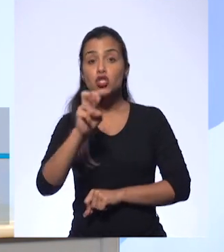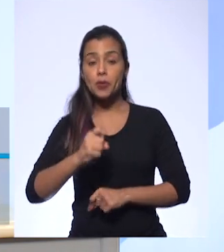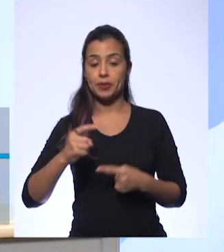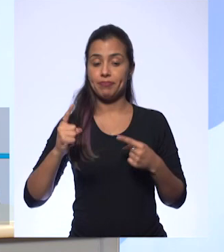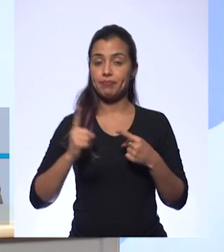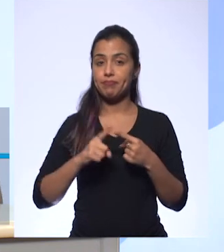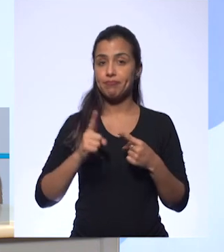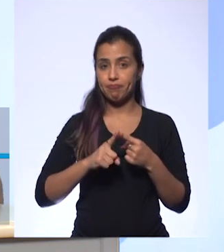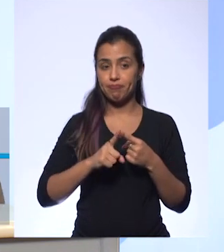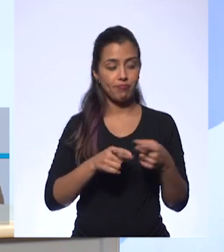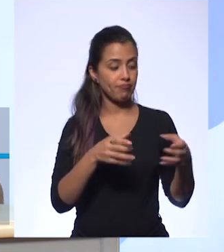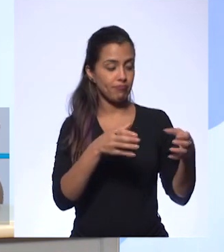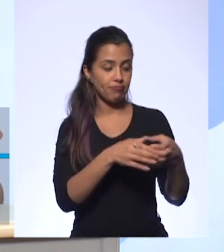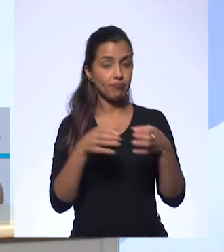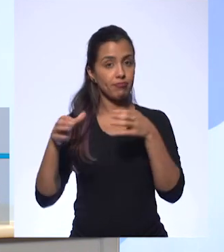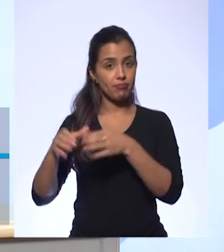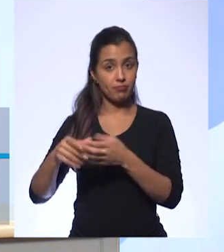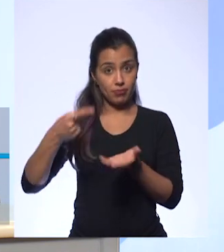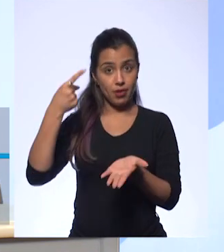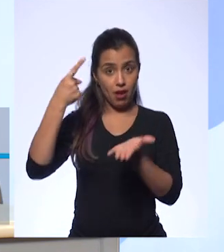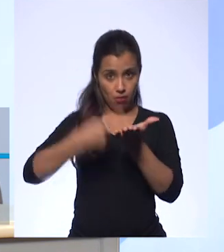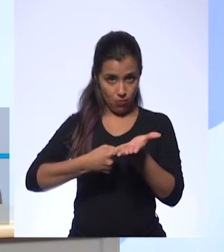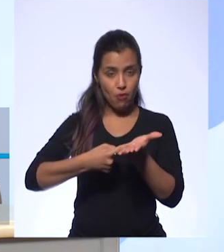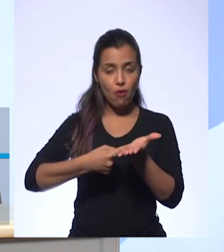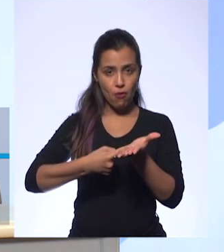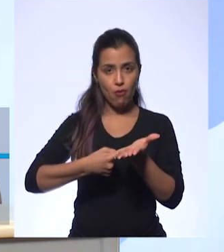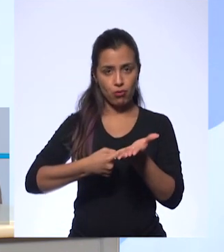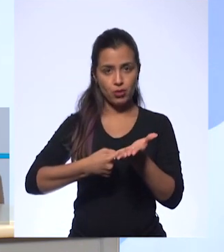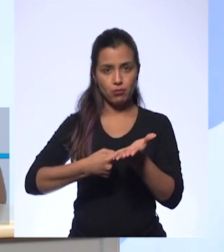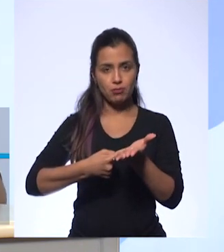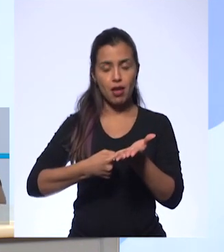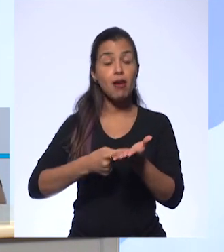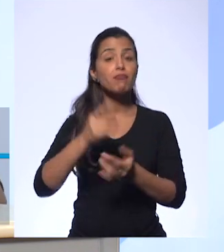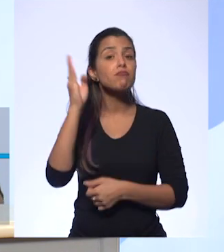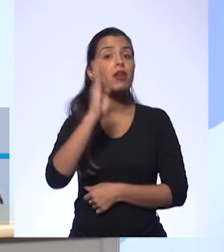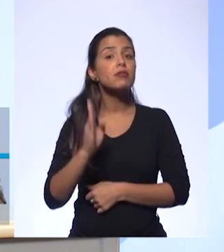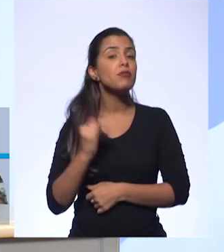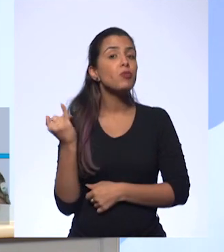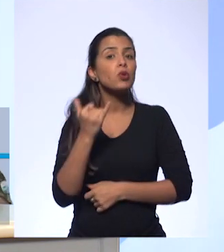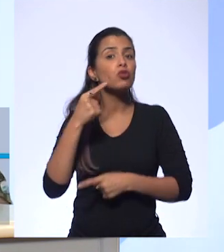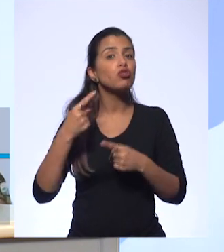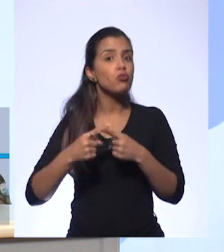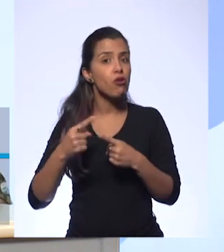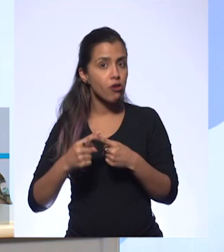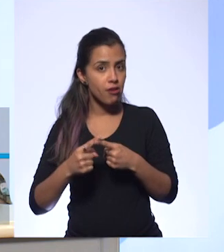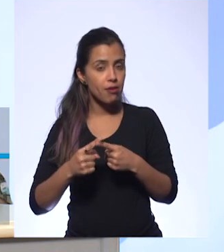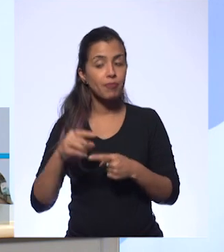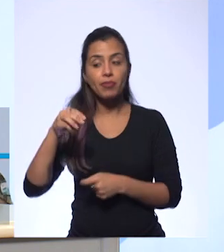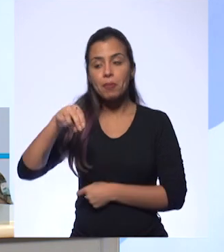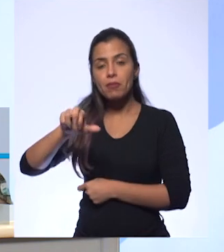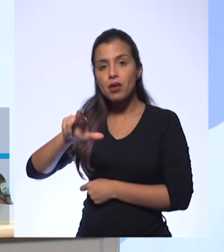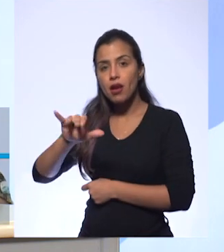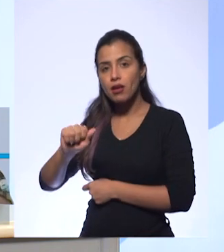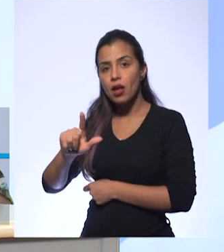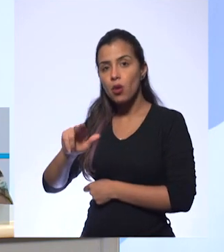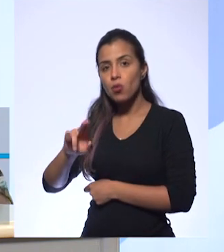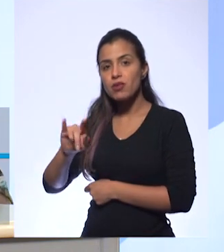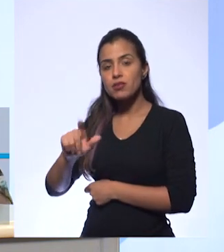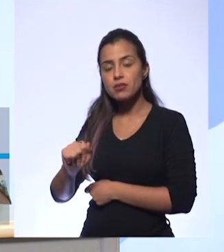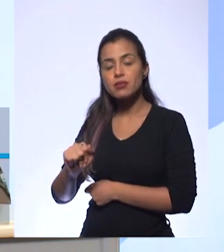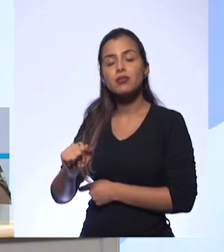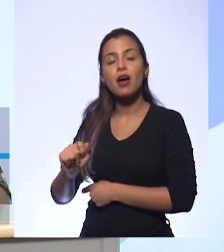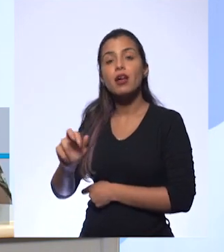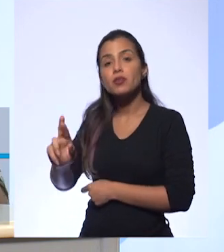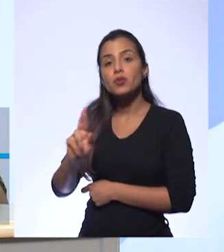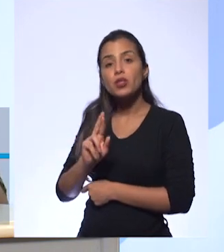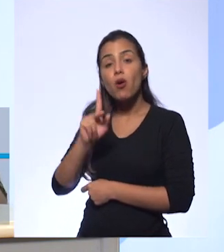qual a importância do acordo entre Mercosul e União Europeia para o Brasil, a Maria Luísa respondeu que é a redução